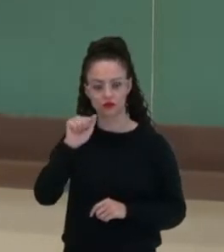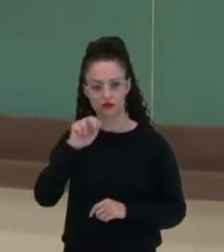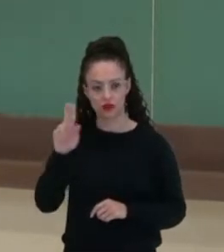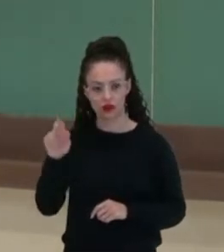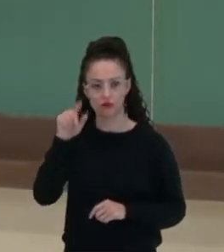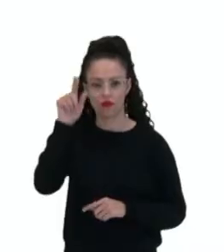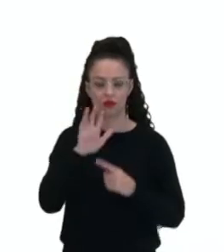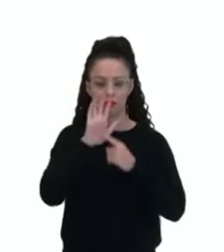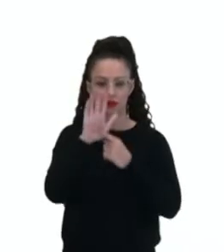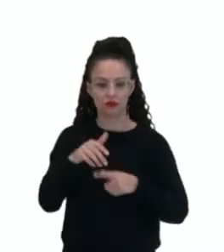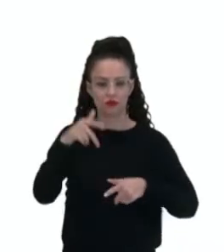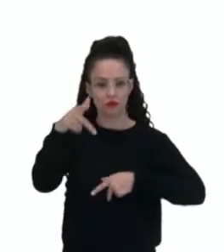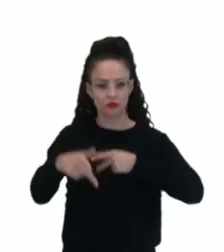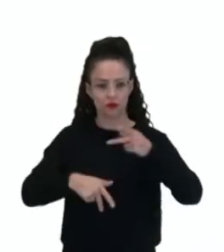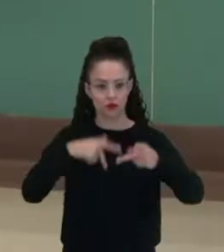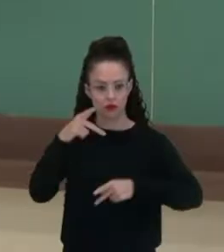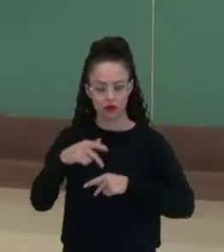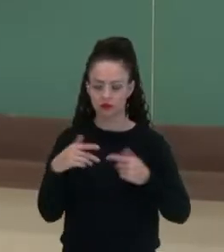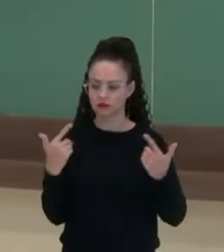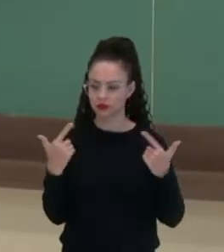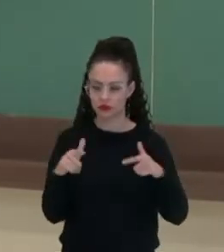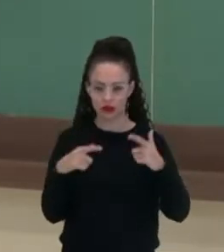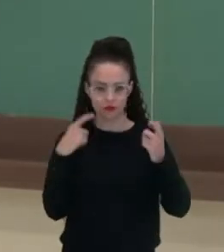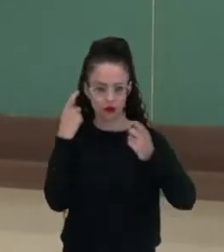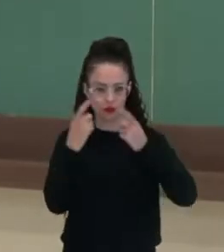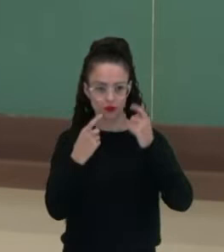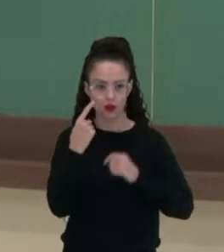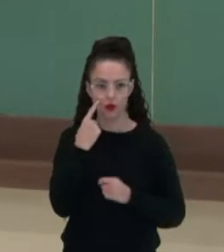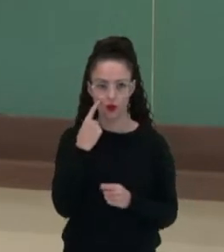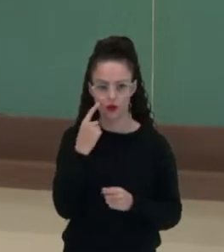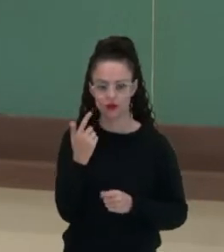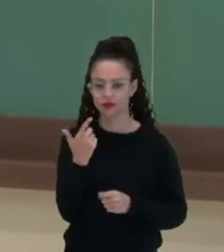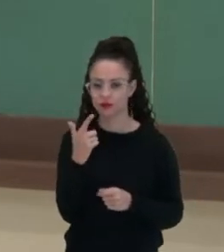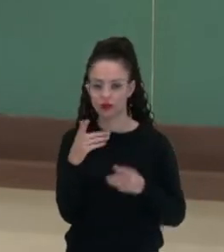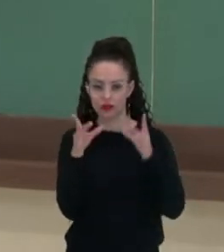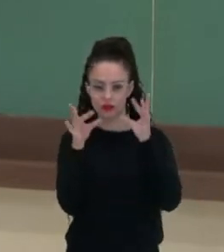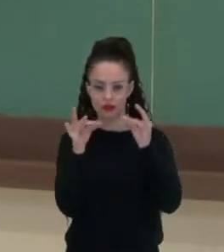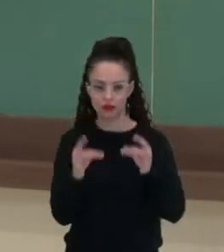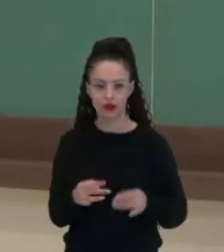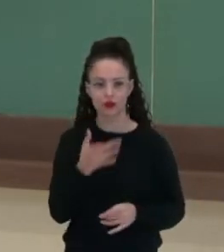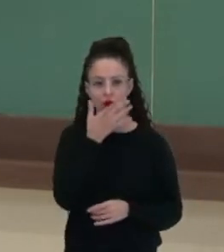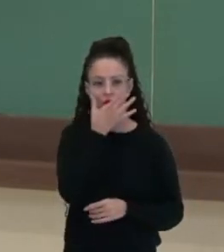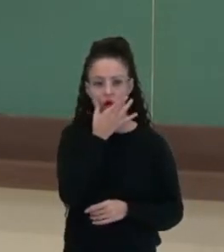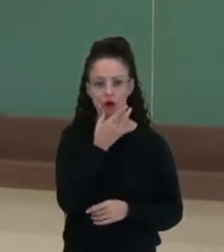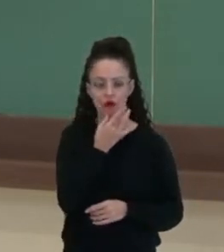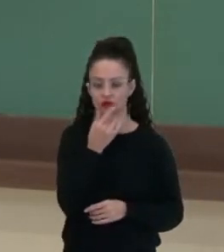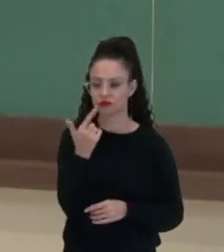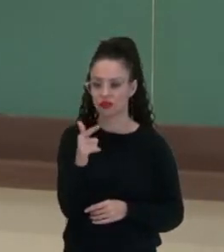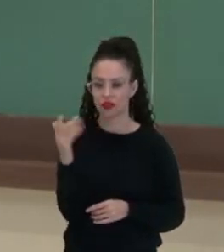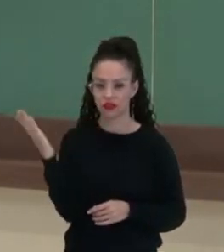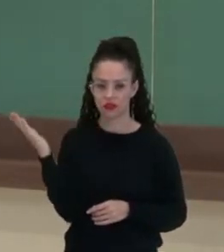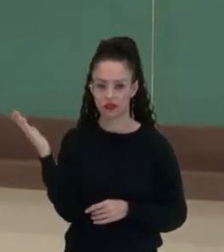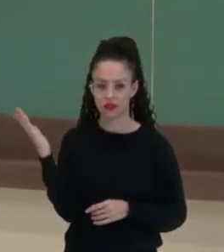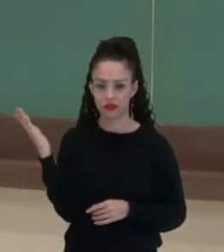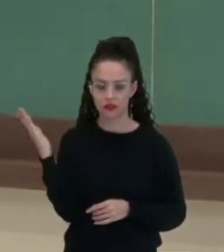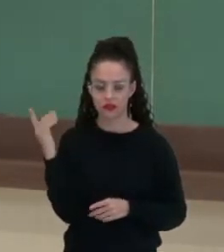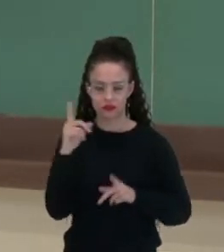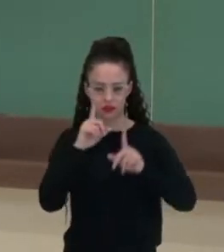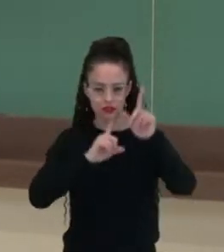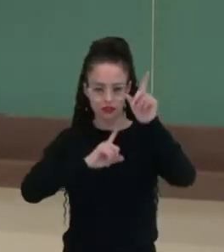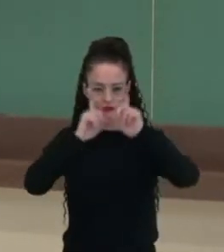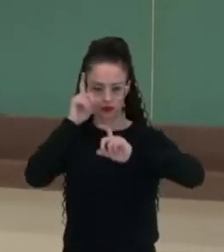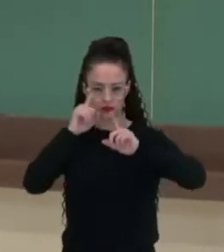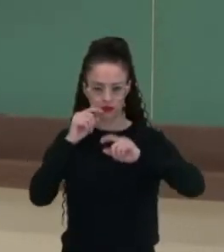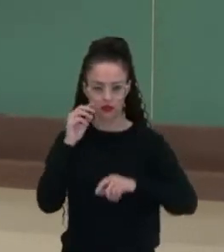popular, né? Então, sem preocupação. Perceba que a gente não tem detalhamento do rosto, por exemplo, né? A gente não tem a expressão,